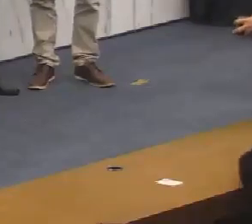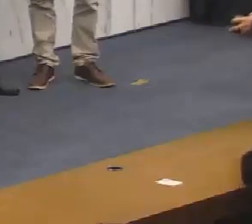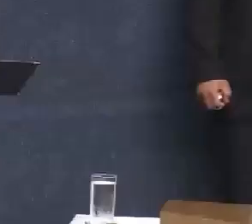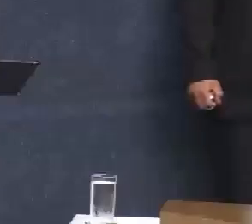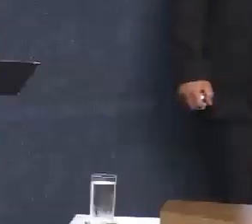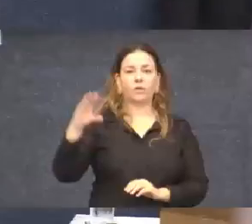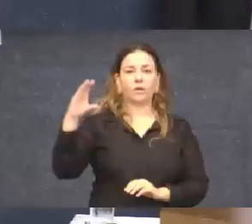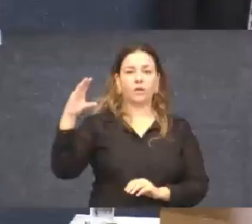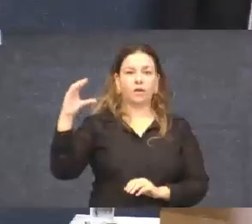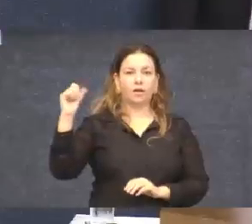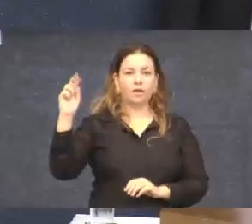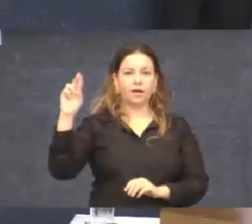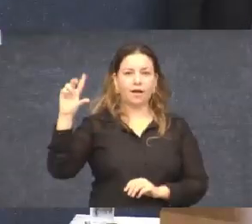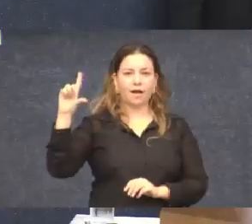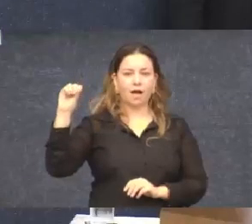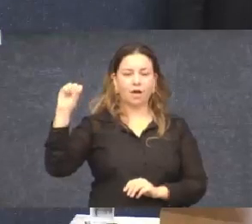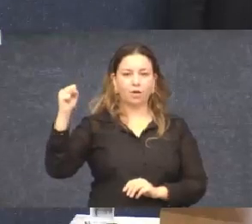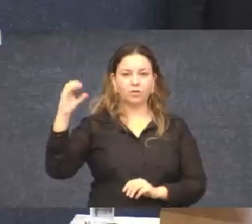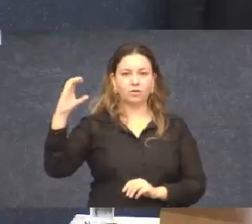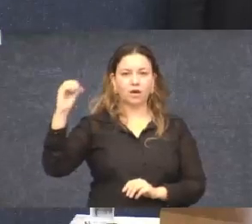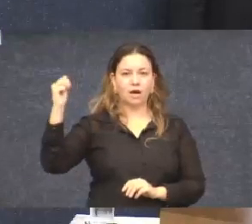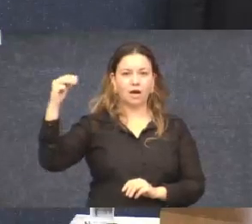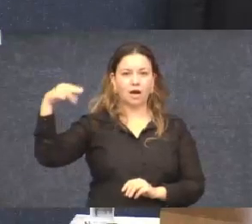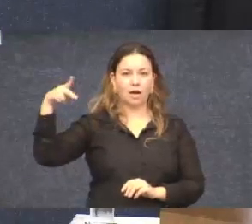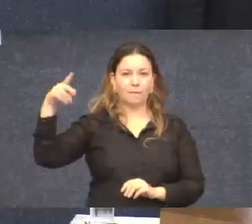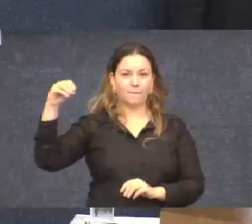sonhar. Carlos Eduardo Campos.